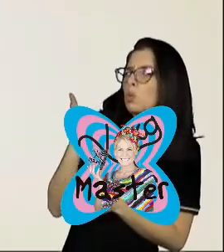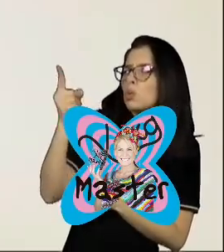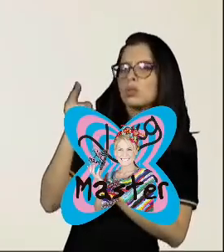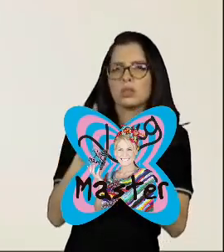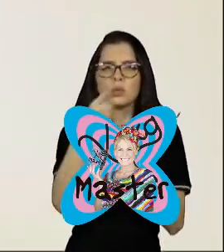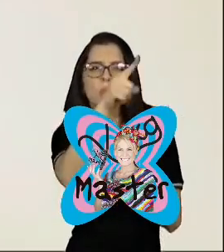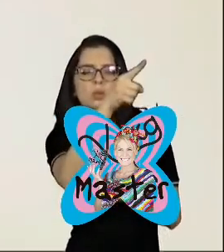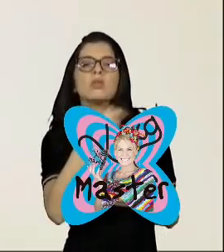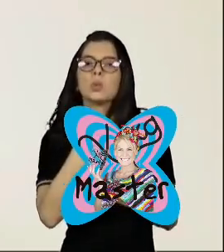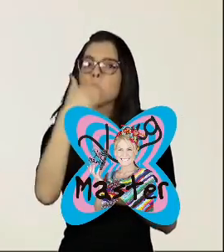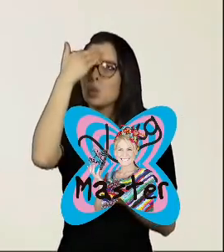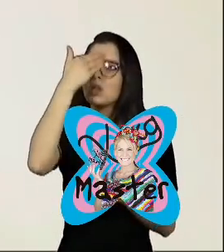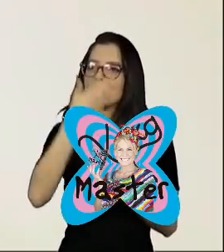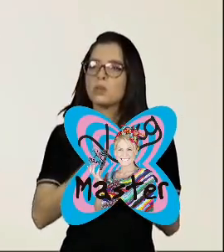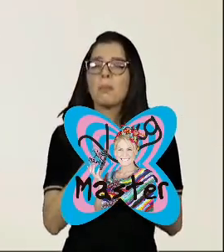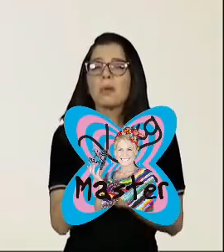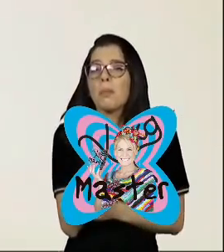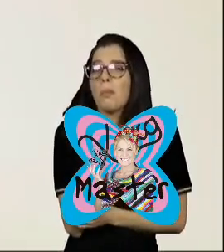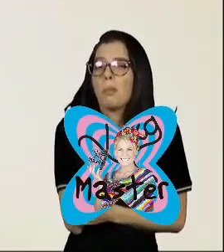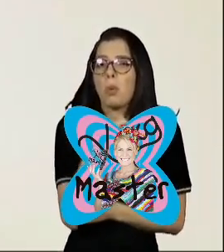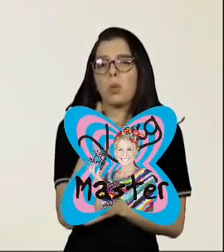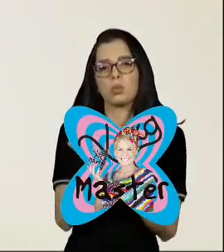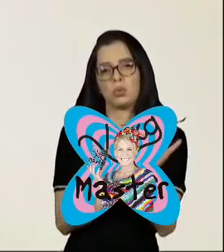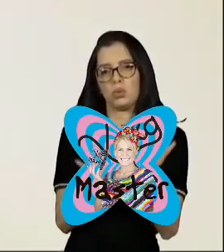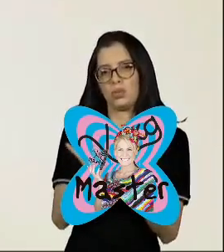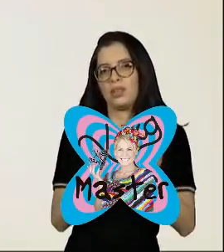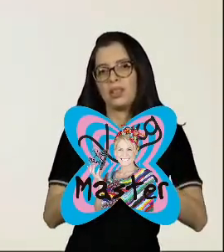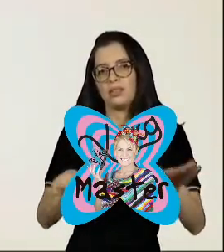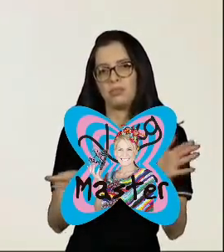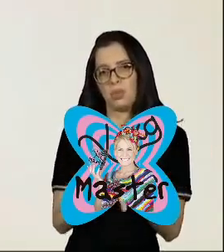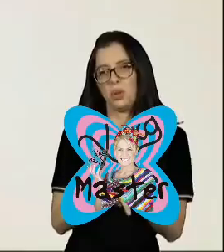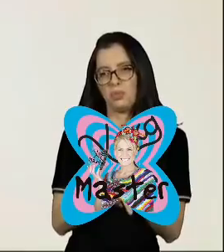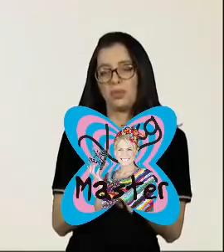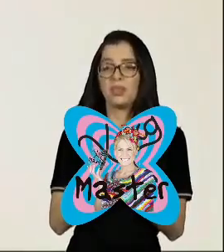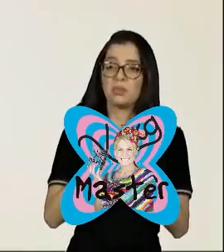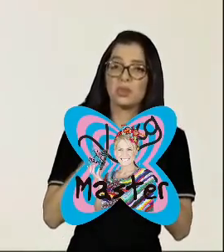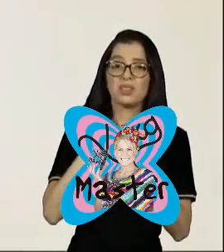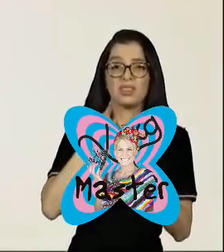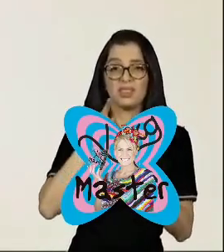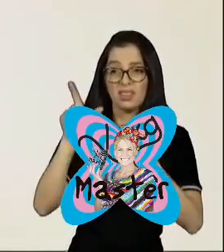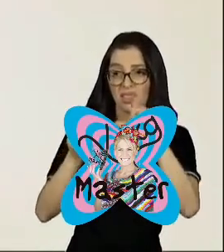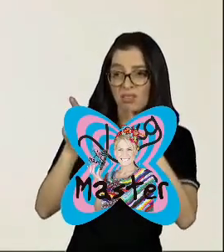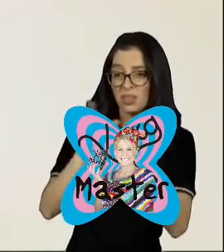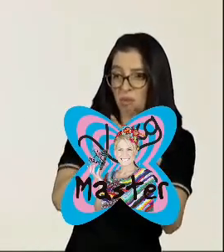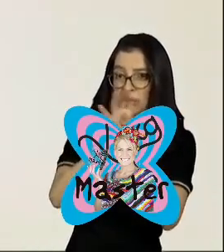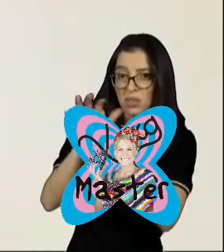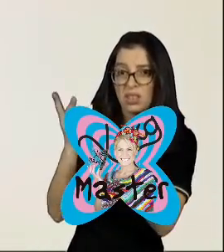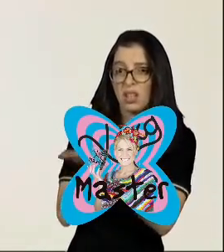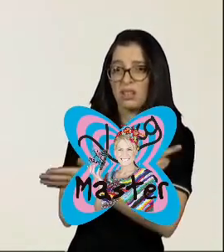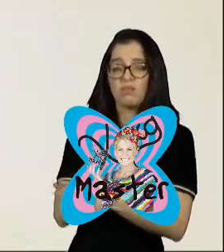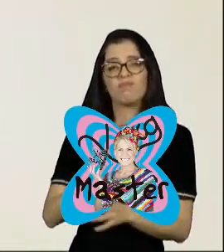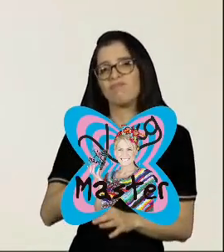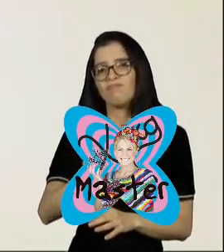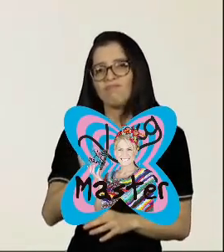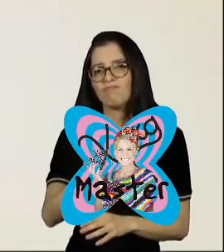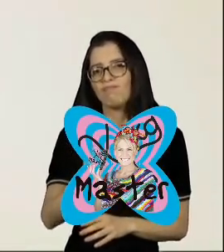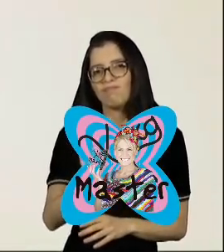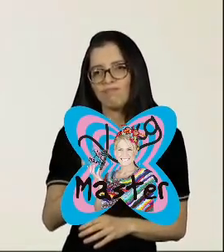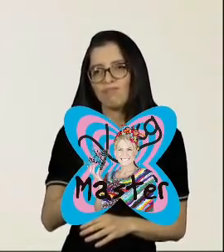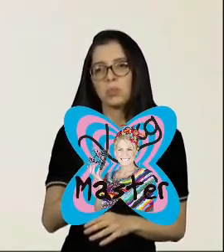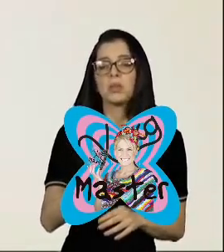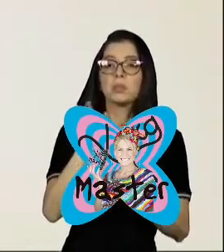acho como não existe muitos programas ligados a criança não é eles que estão descendo deseducados através da televisão Porque mesmo